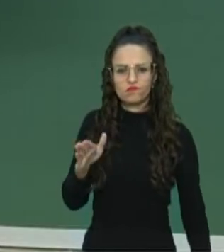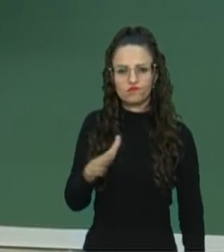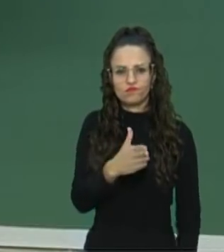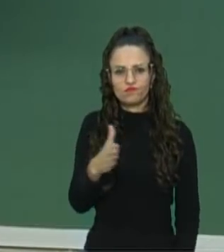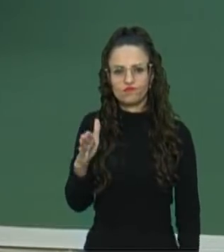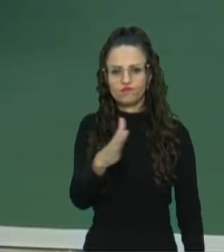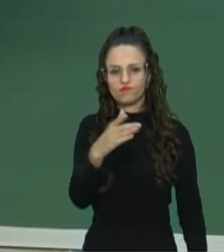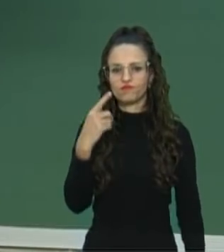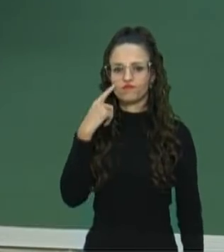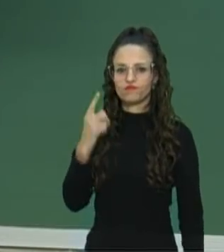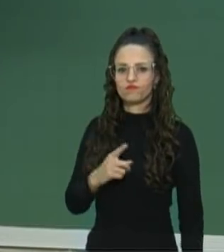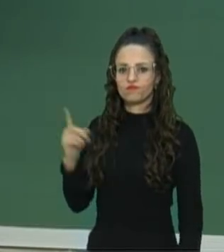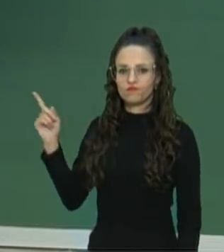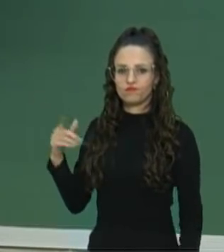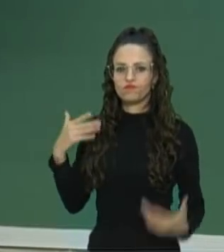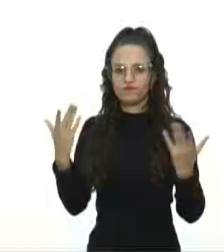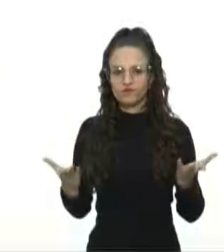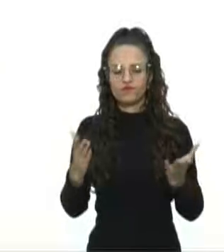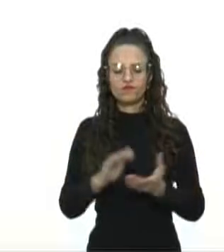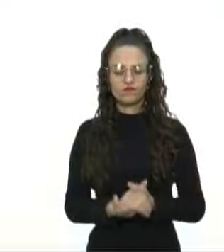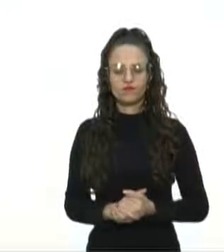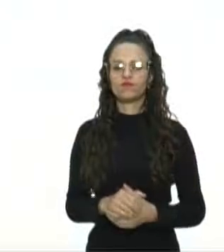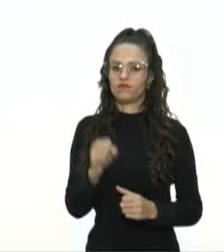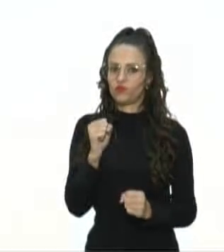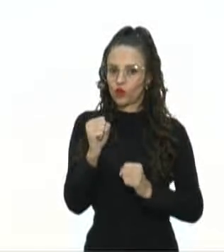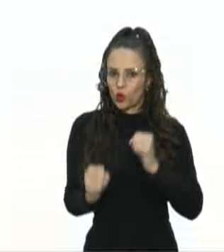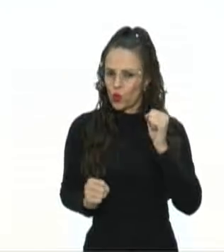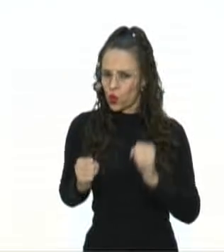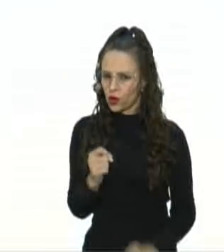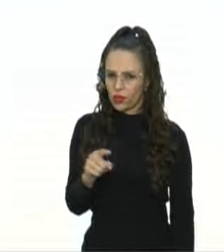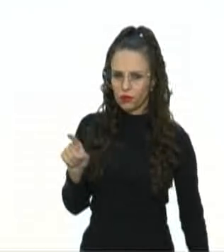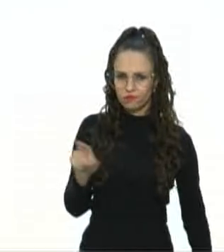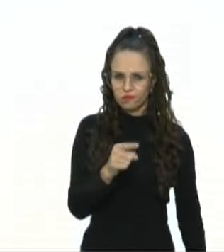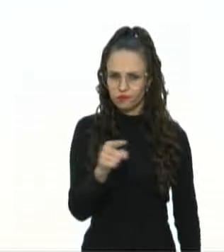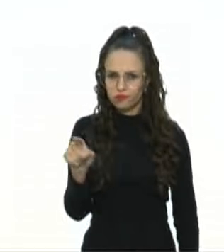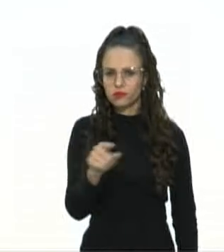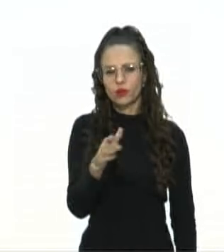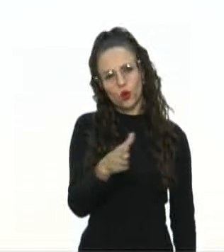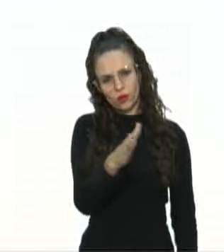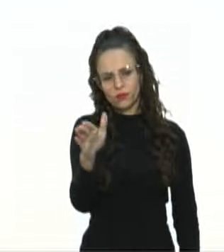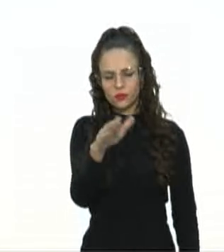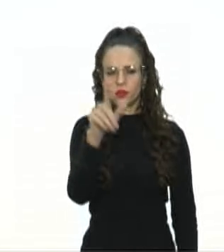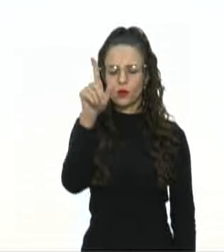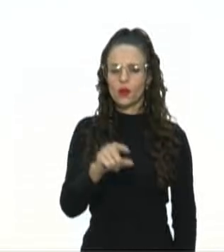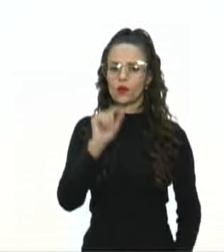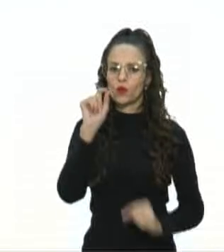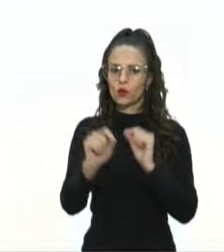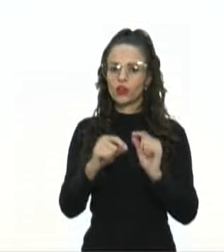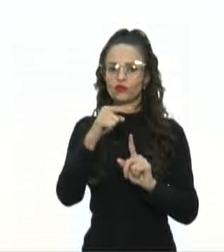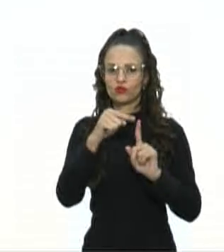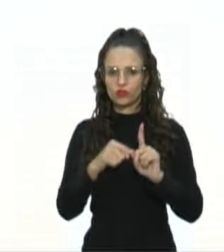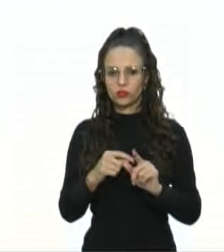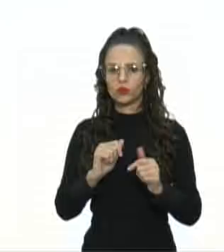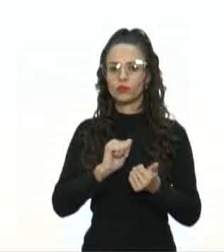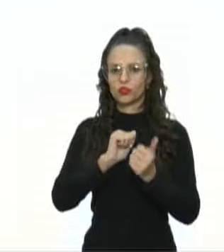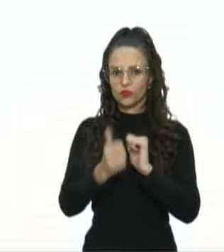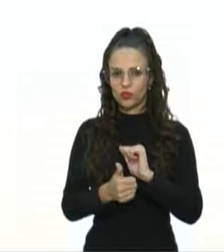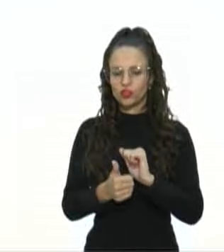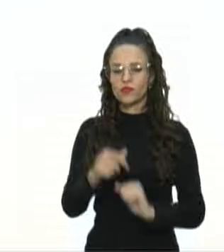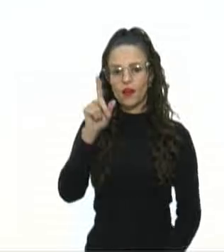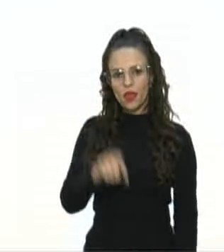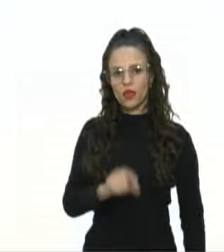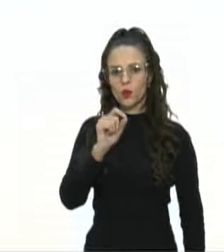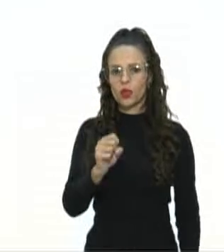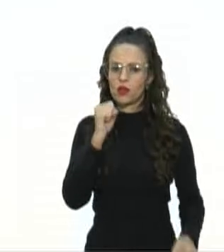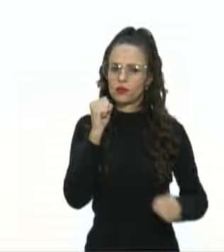fica tranquila a definição, né? Então, a corrida de orientação é uma modalidade esportiva que consiste em correr ou caminhar em